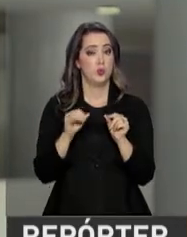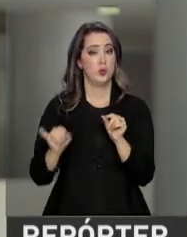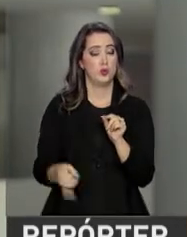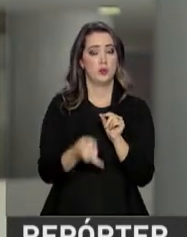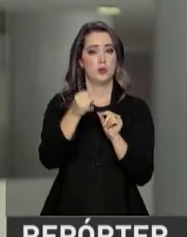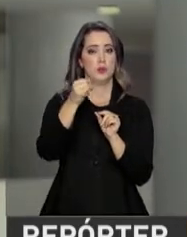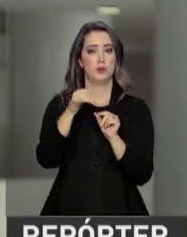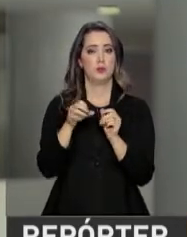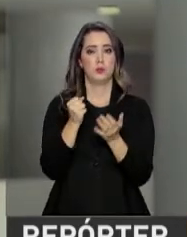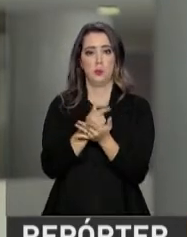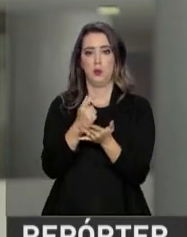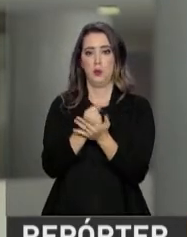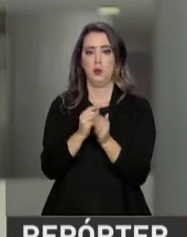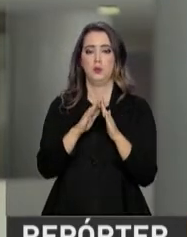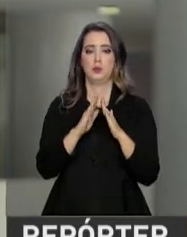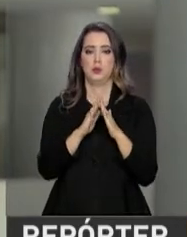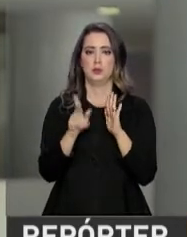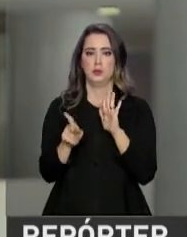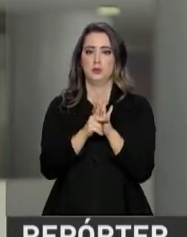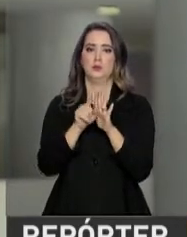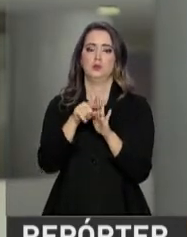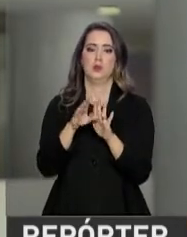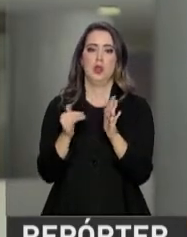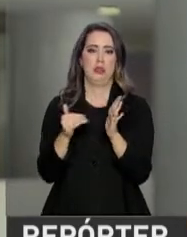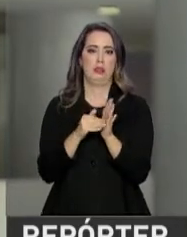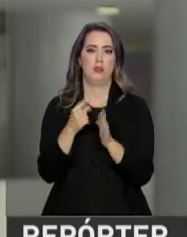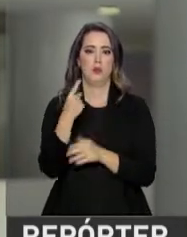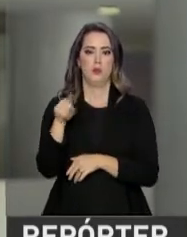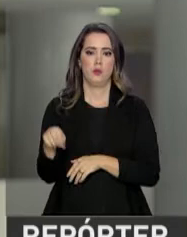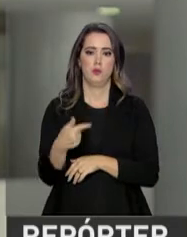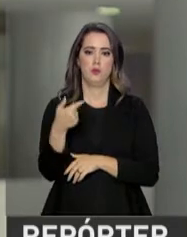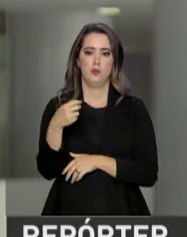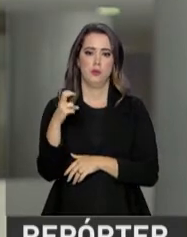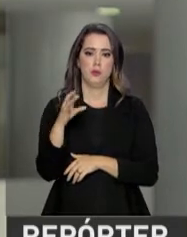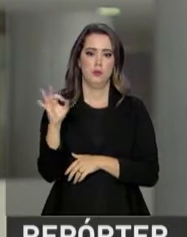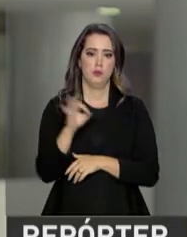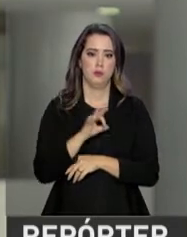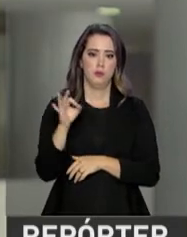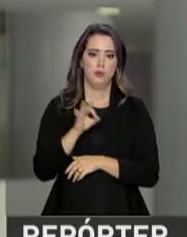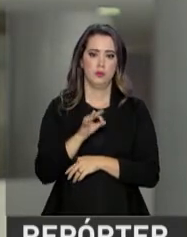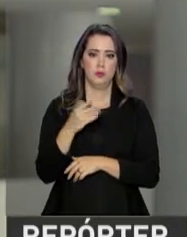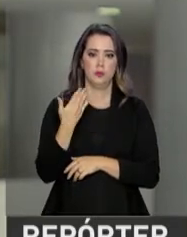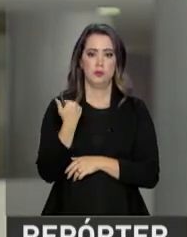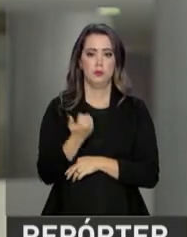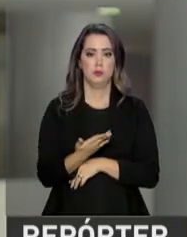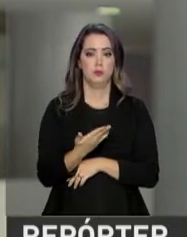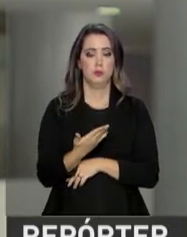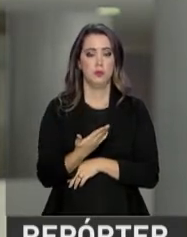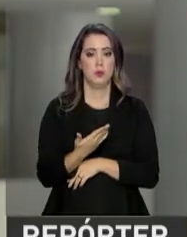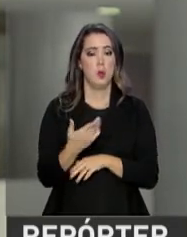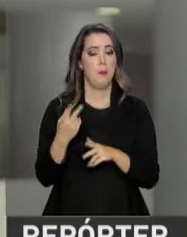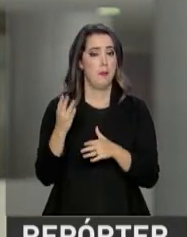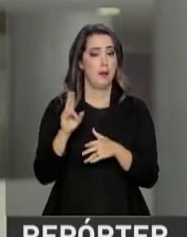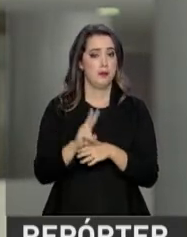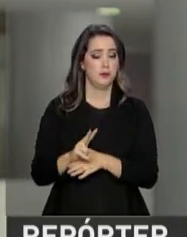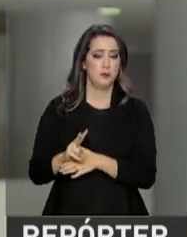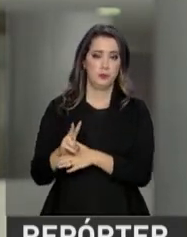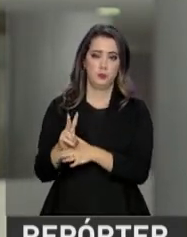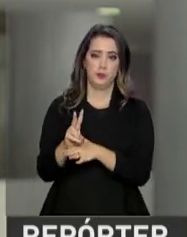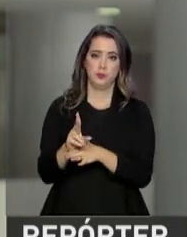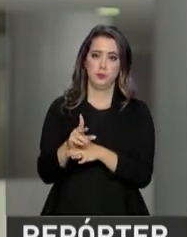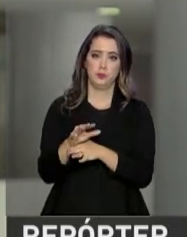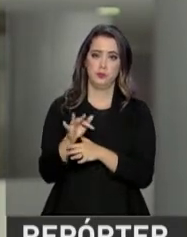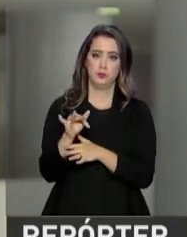juros para a compra da casa própria é de até 1,25 ponto percentual para os financiamentos pelo sistema